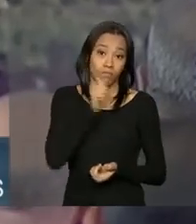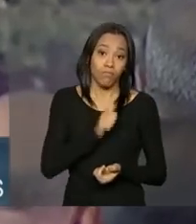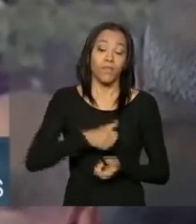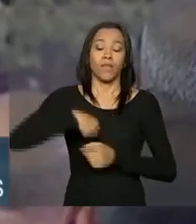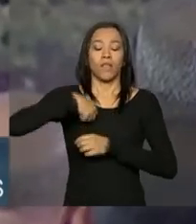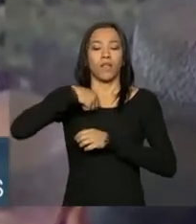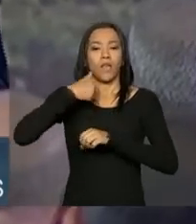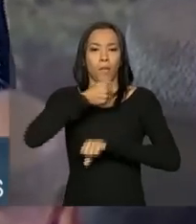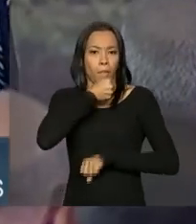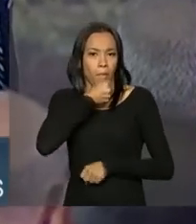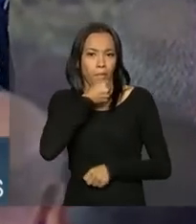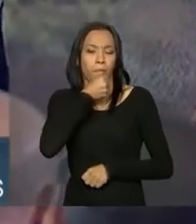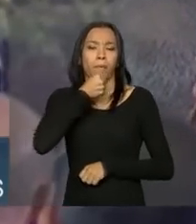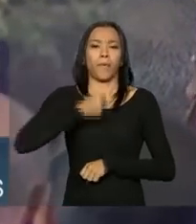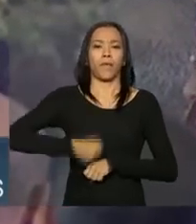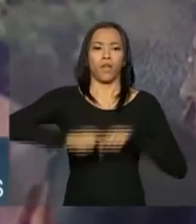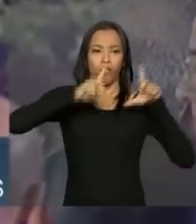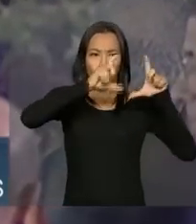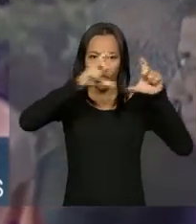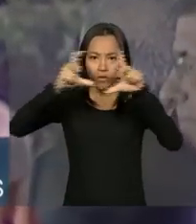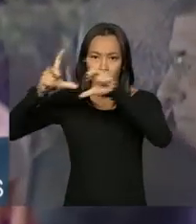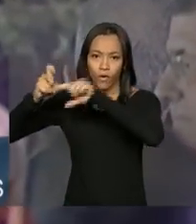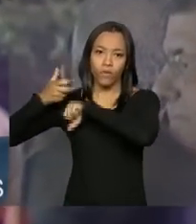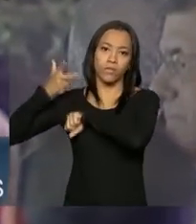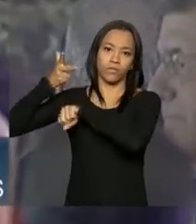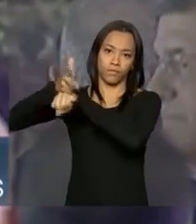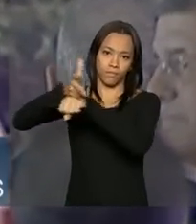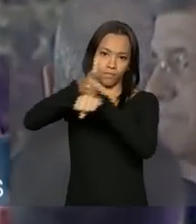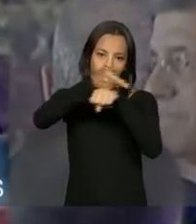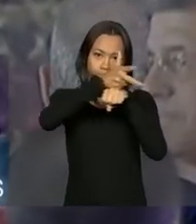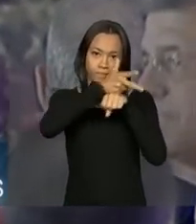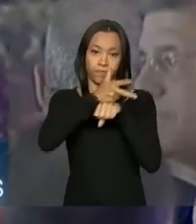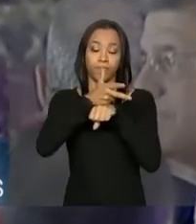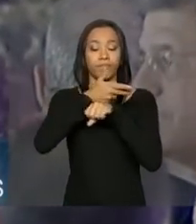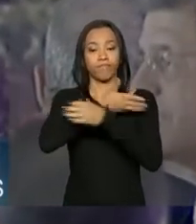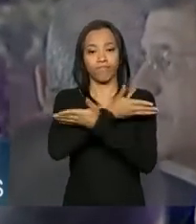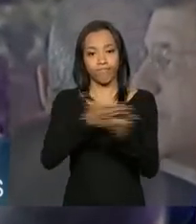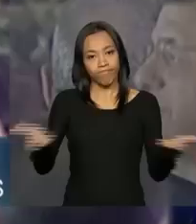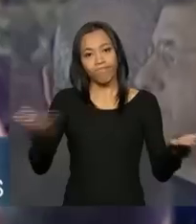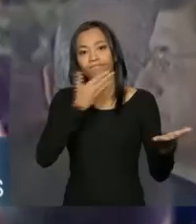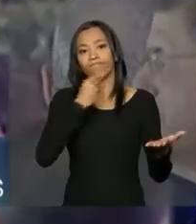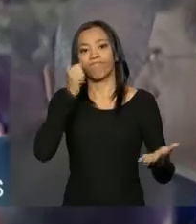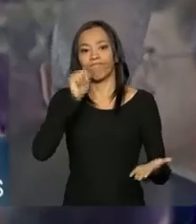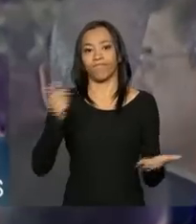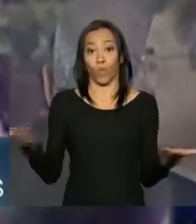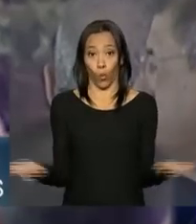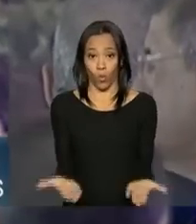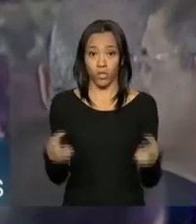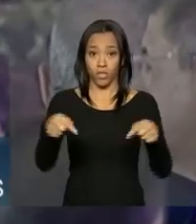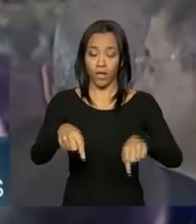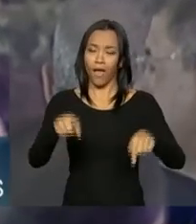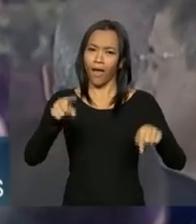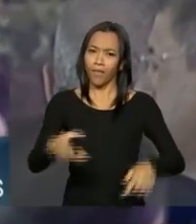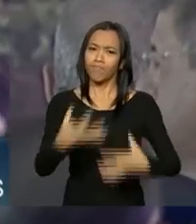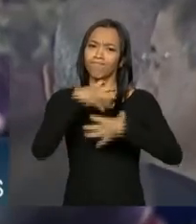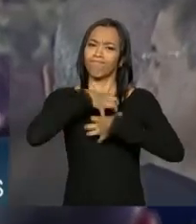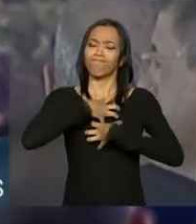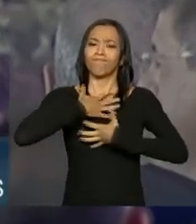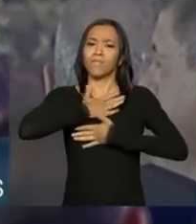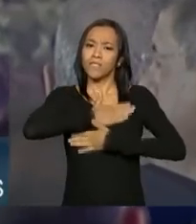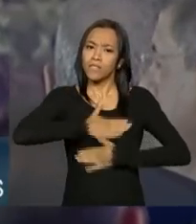jornalistas, fotógrafos e cinegrafistas. Senhoras e senhores, é com grande